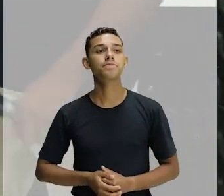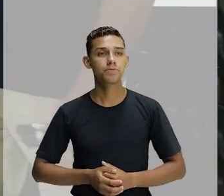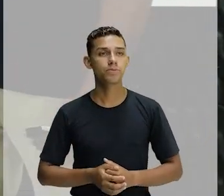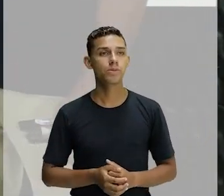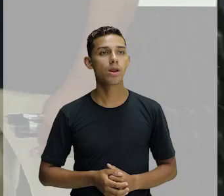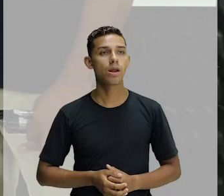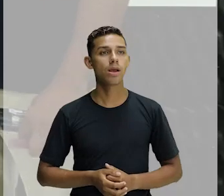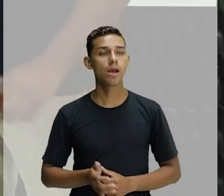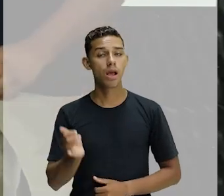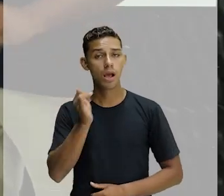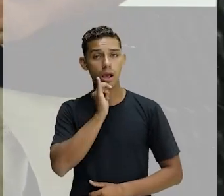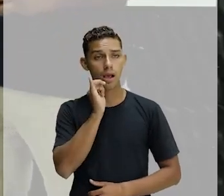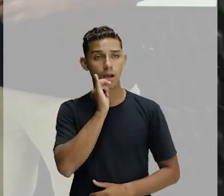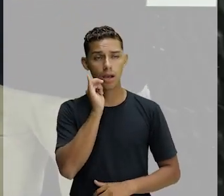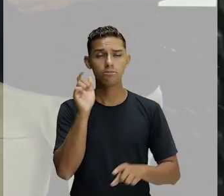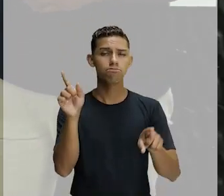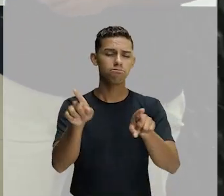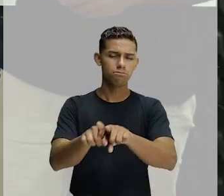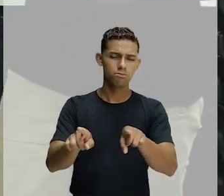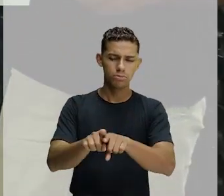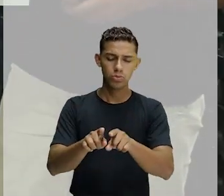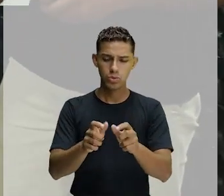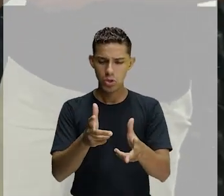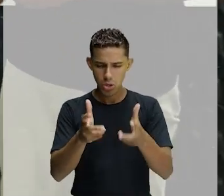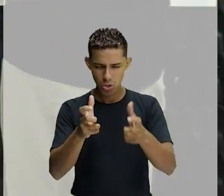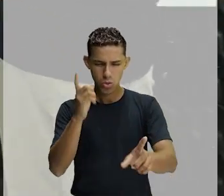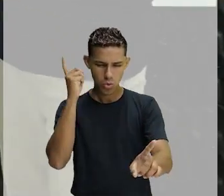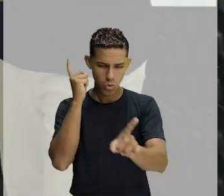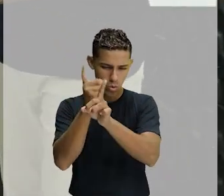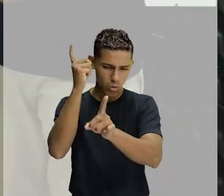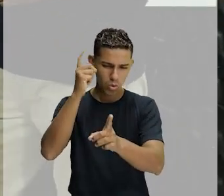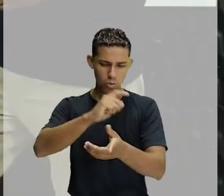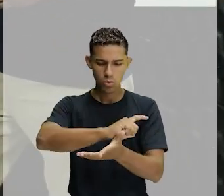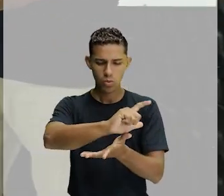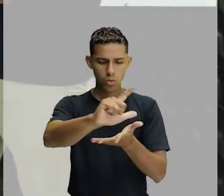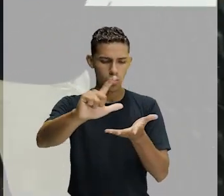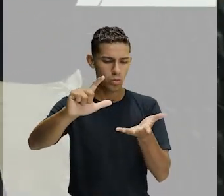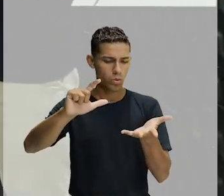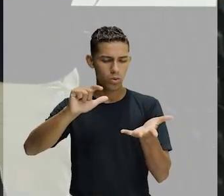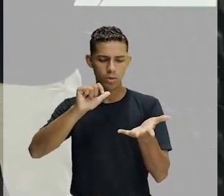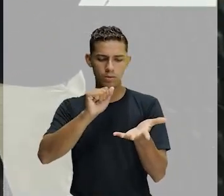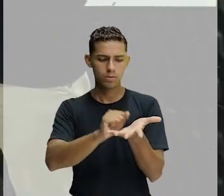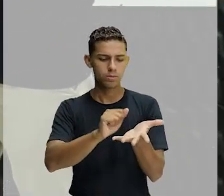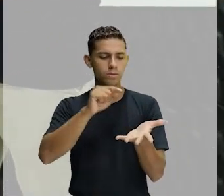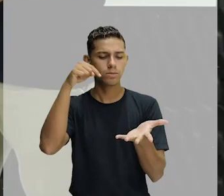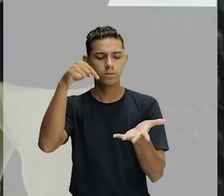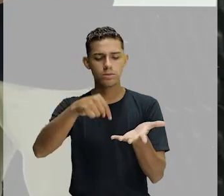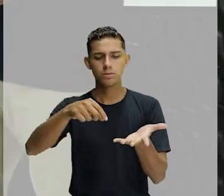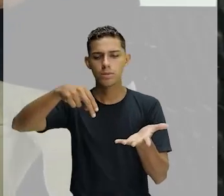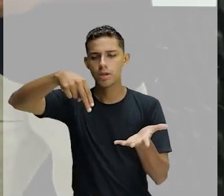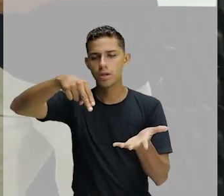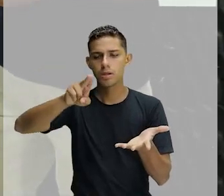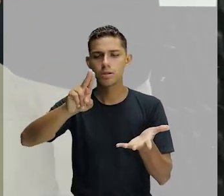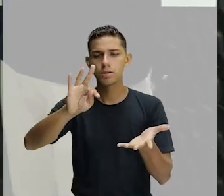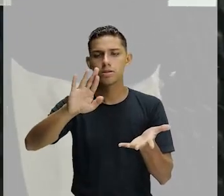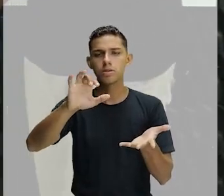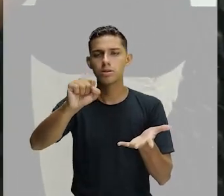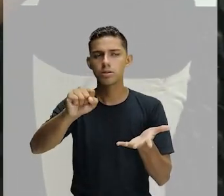ó, uma das deficiências que mais aparece nas plantas seria pela falta de nitrogênio e de